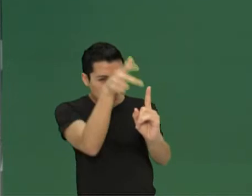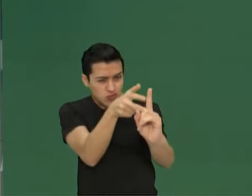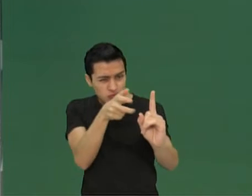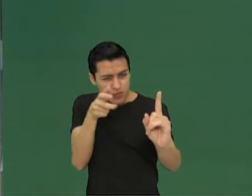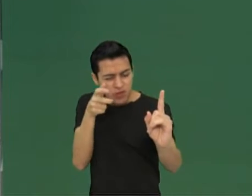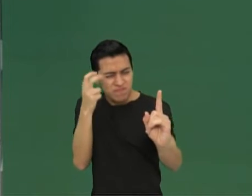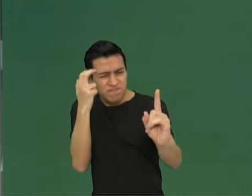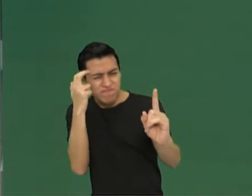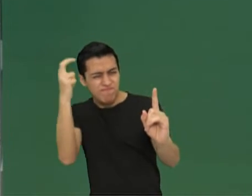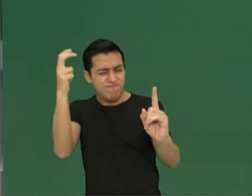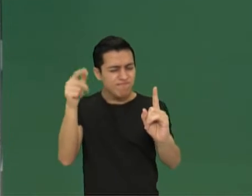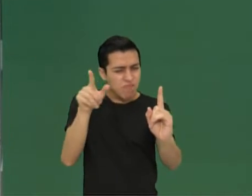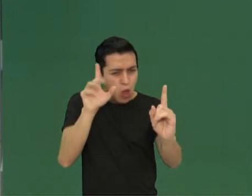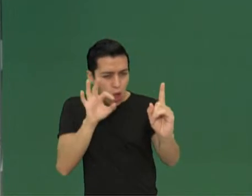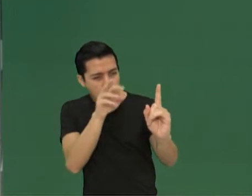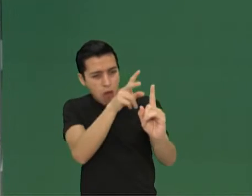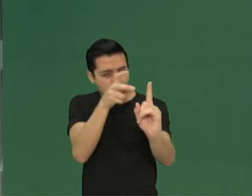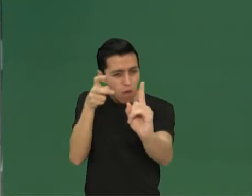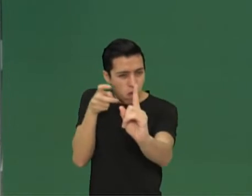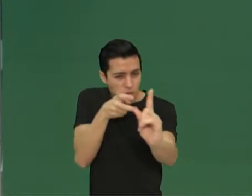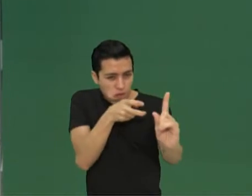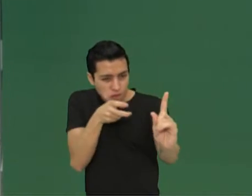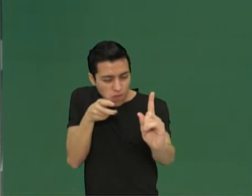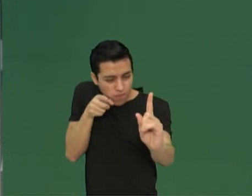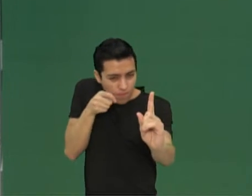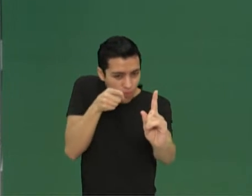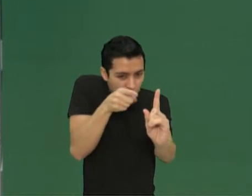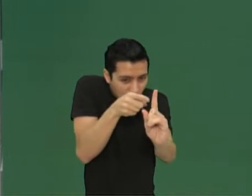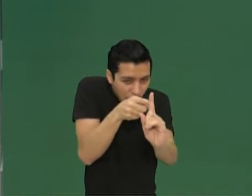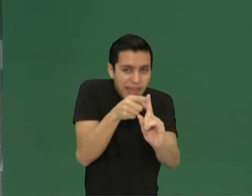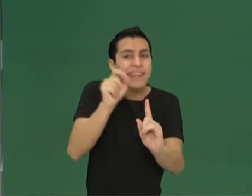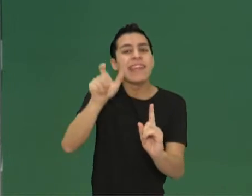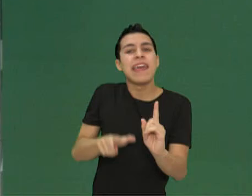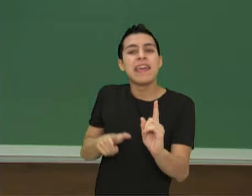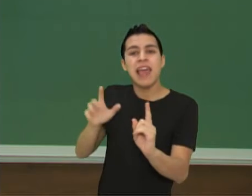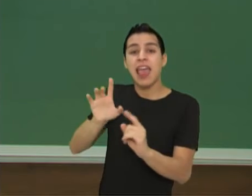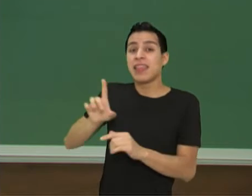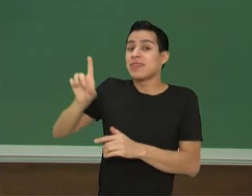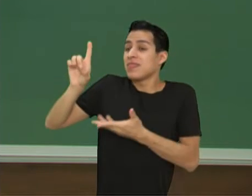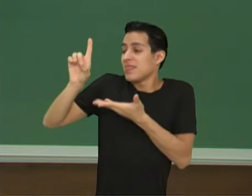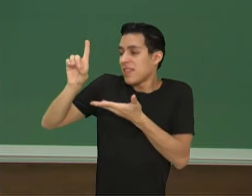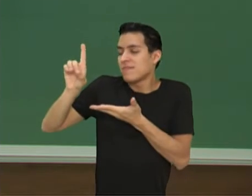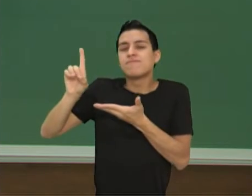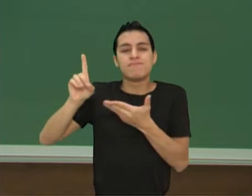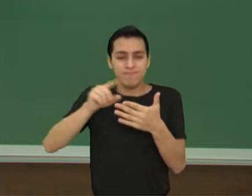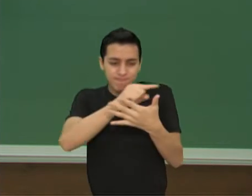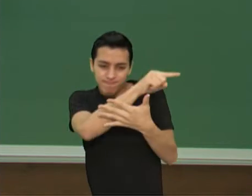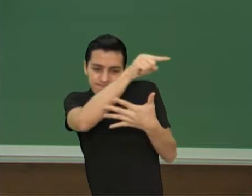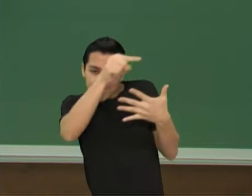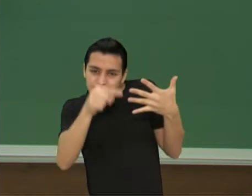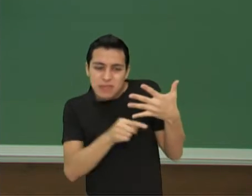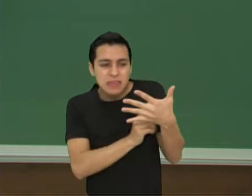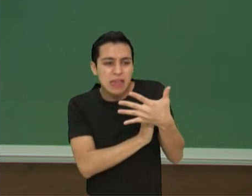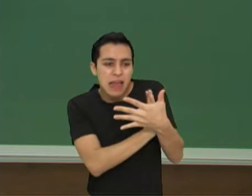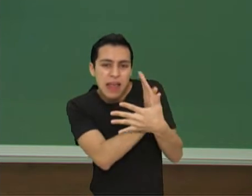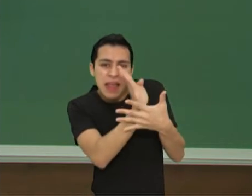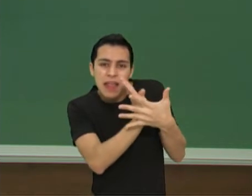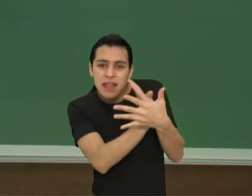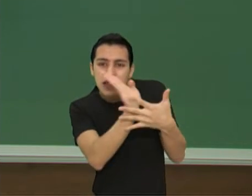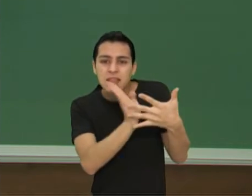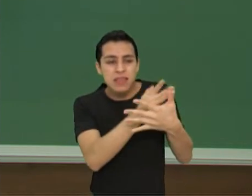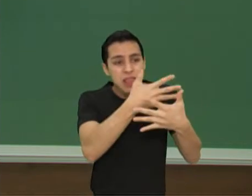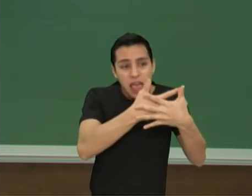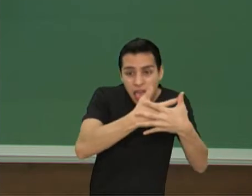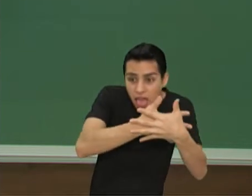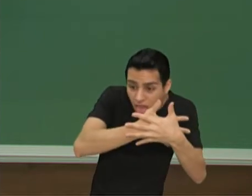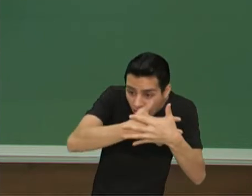deliberou, a inteligência que organizou isso, seria, portanto, Deus. Tá? Então, essas são as 5 vias aí, né, que levam a Deus, ou então